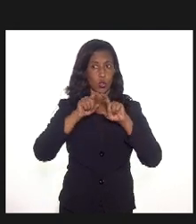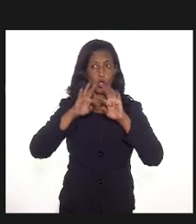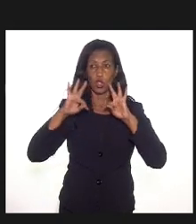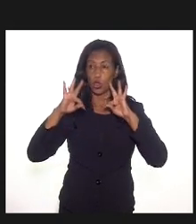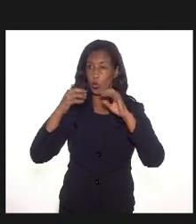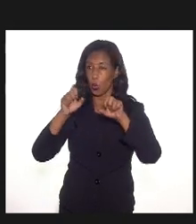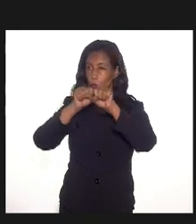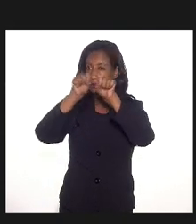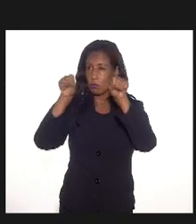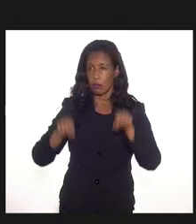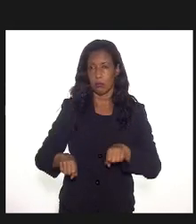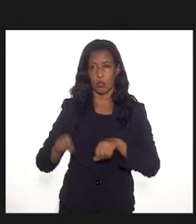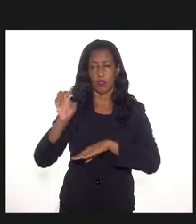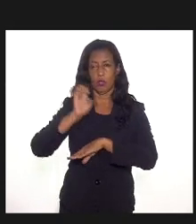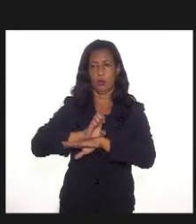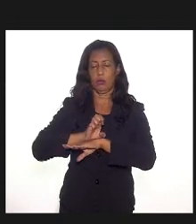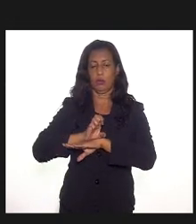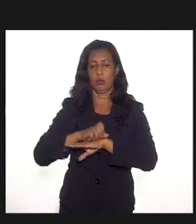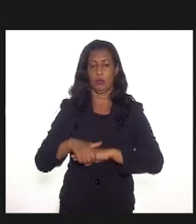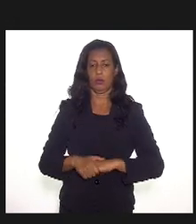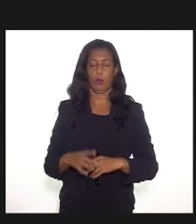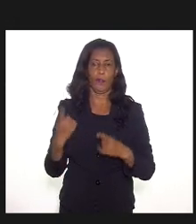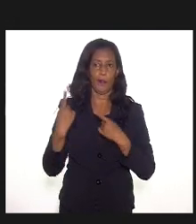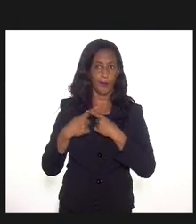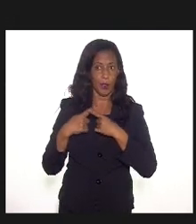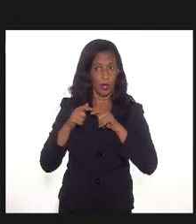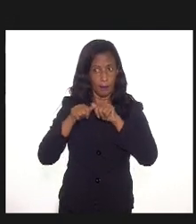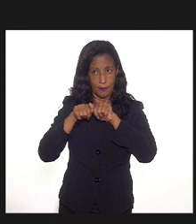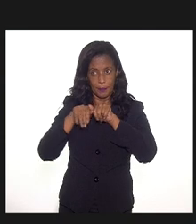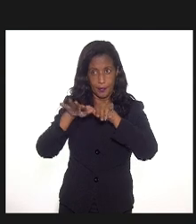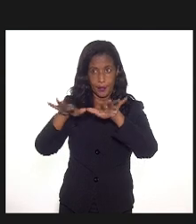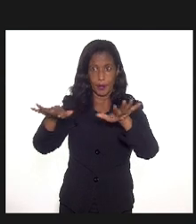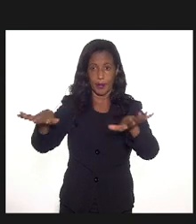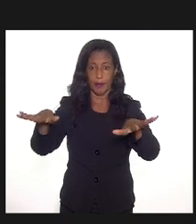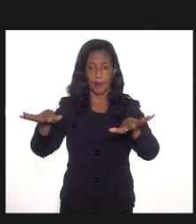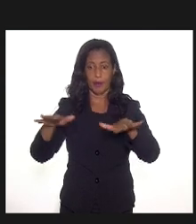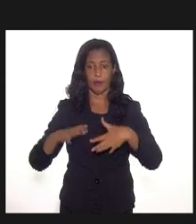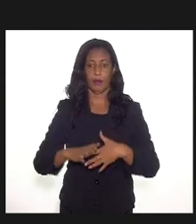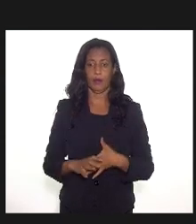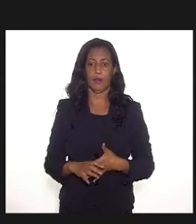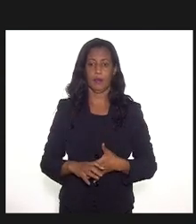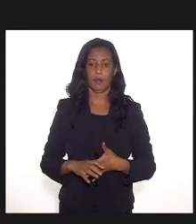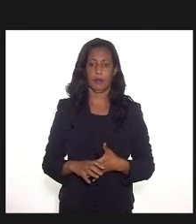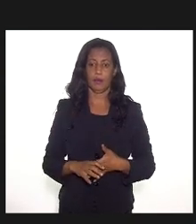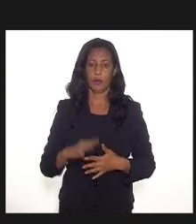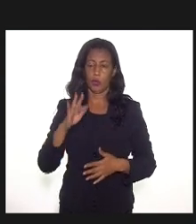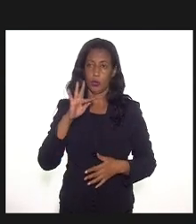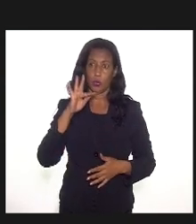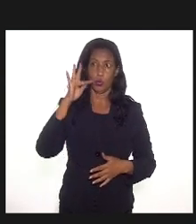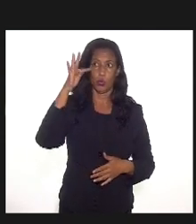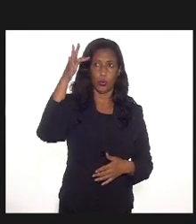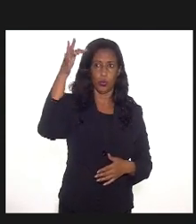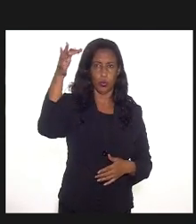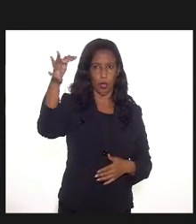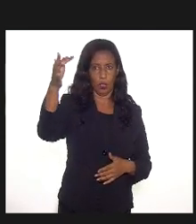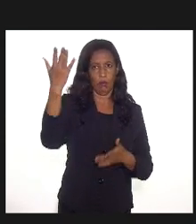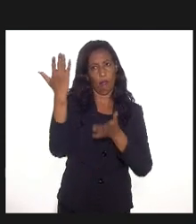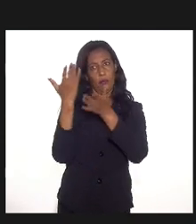estadual, porque a pandemia um dia irá passar